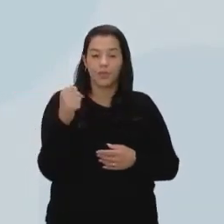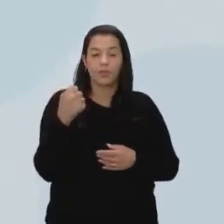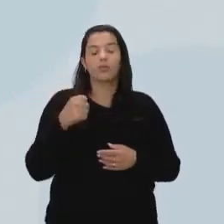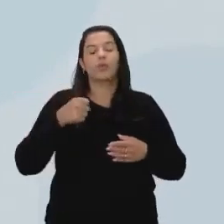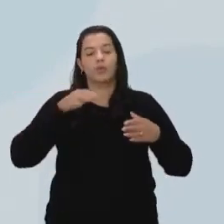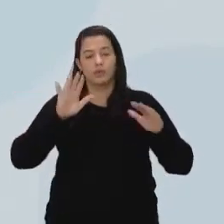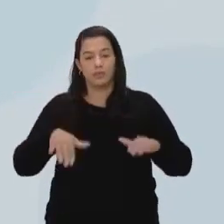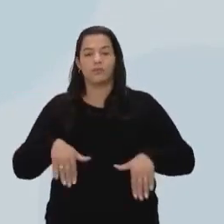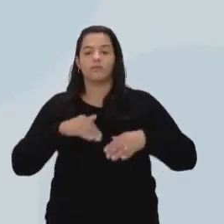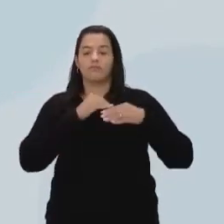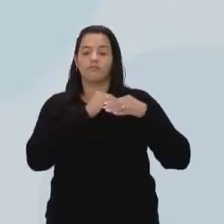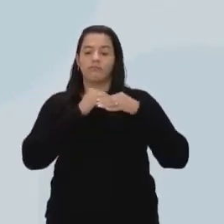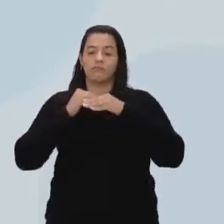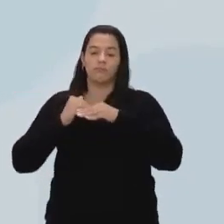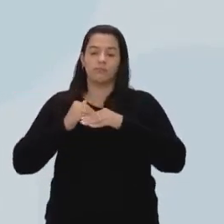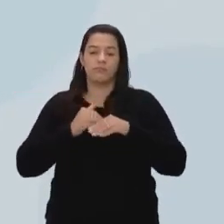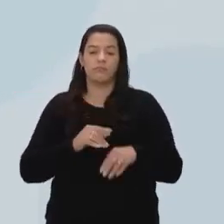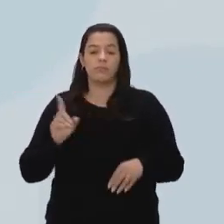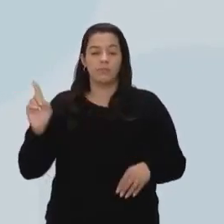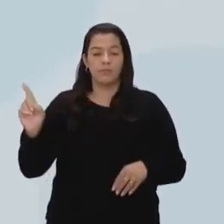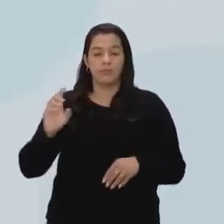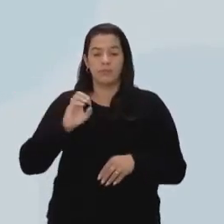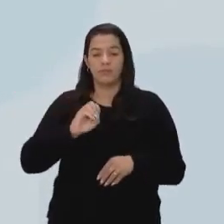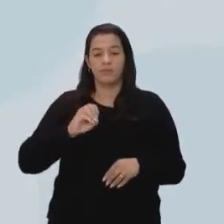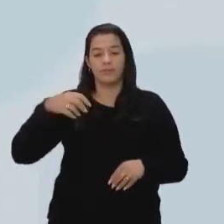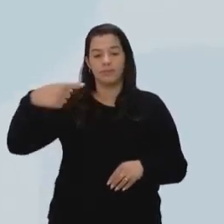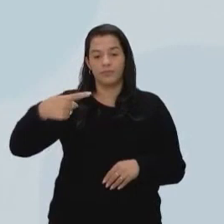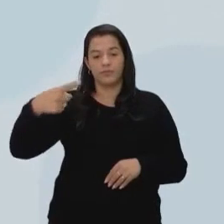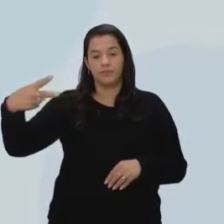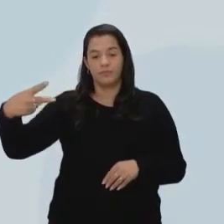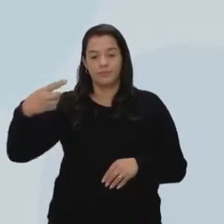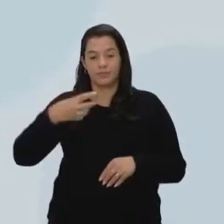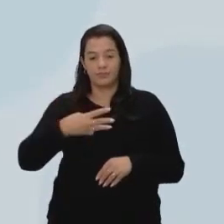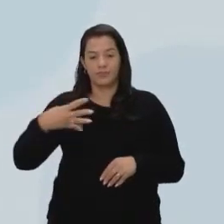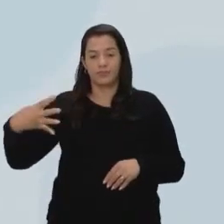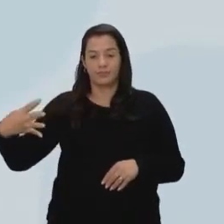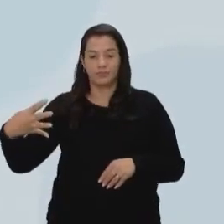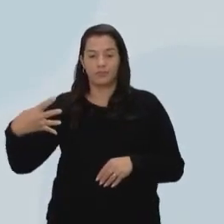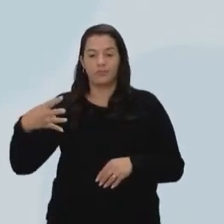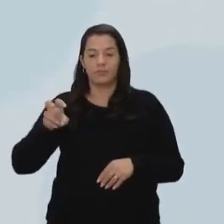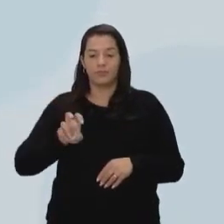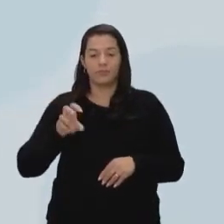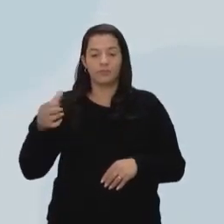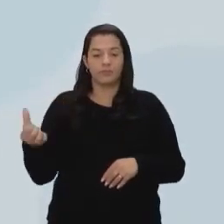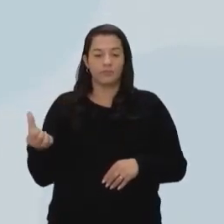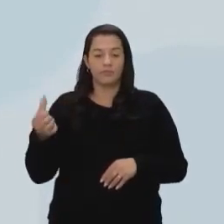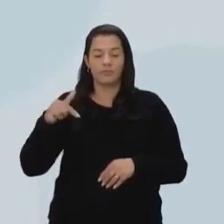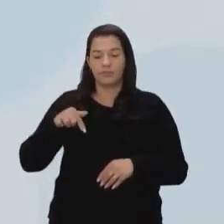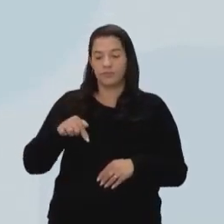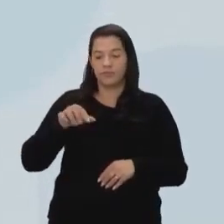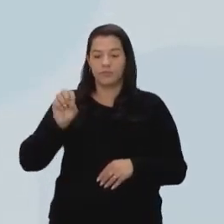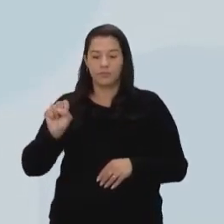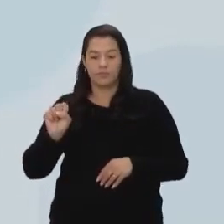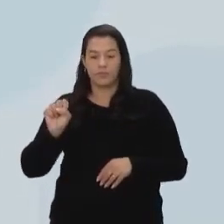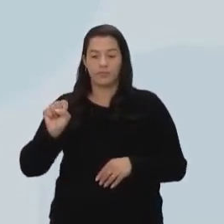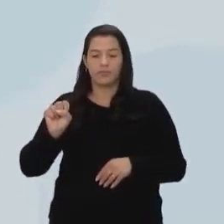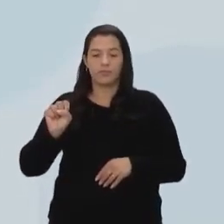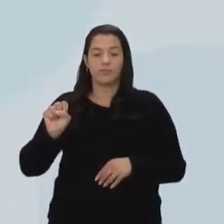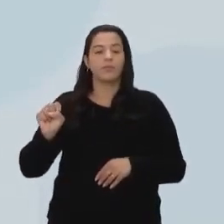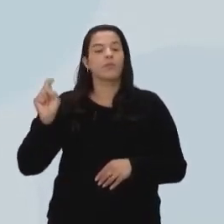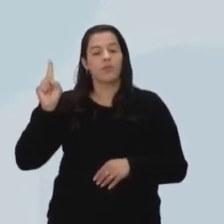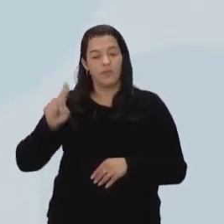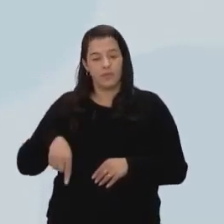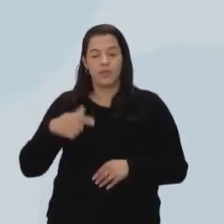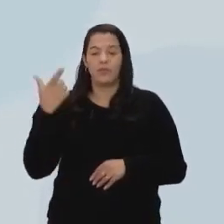estabilidade. Esse oxigênio, 1, 2, 3, 4, 5, 6, 7, 8. Adquire